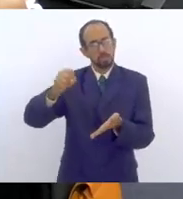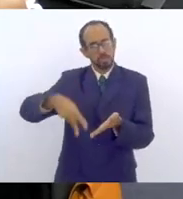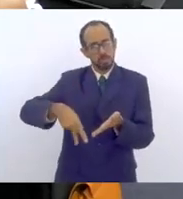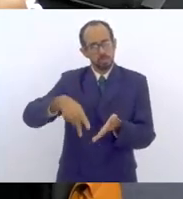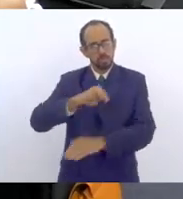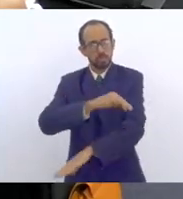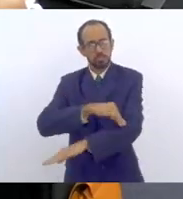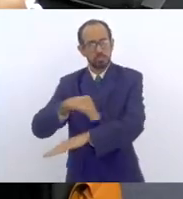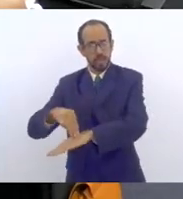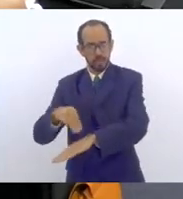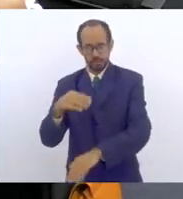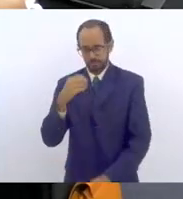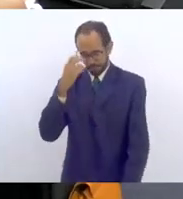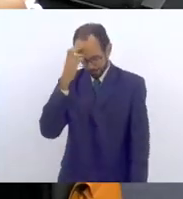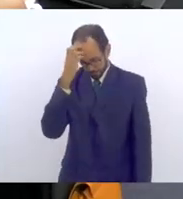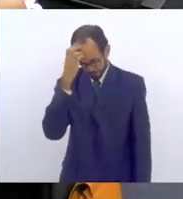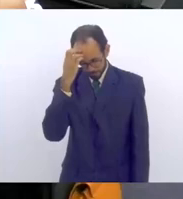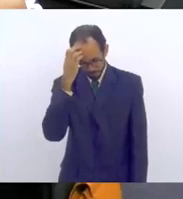Gabriel